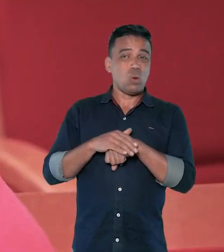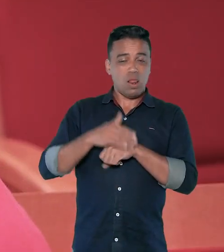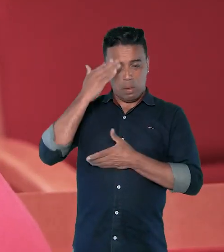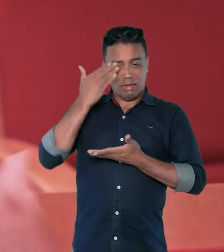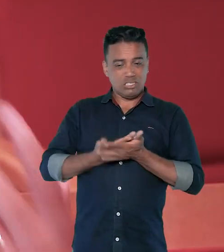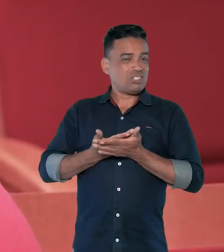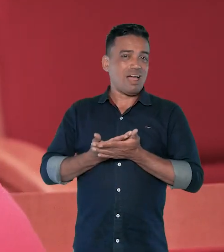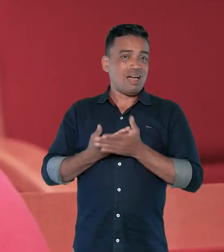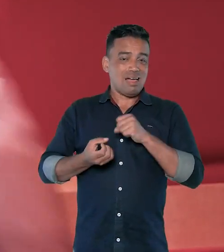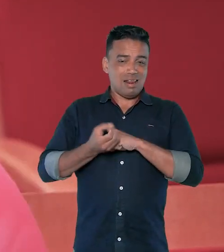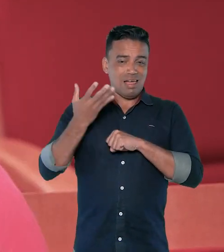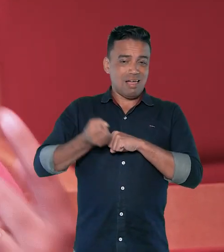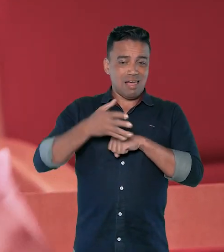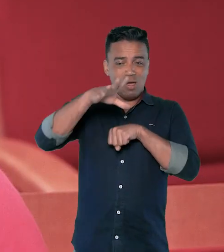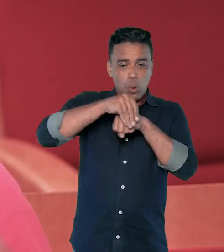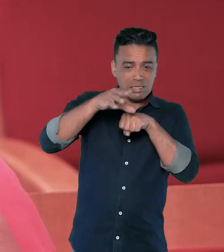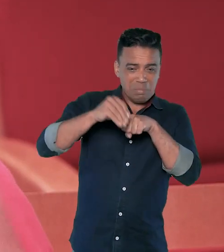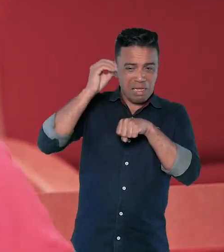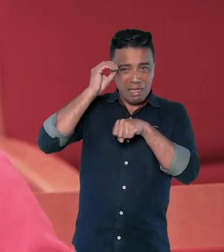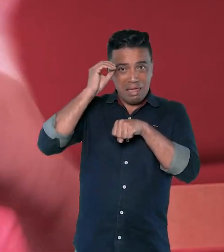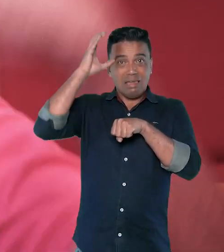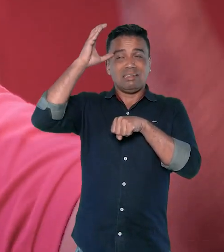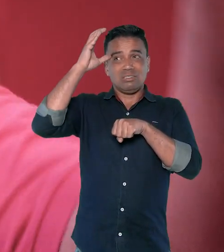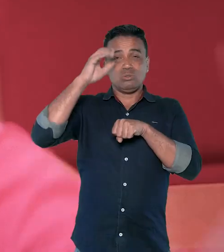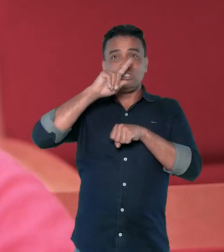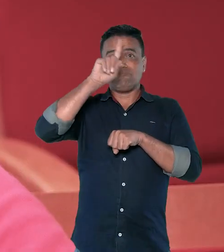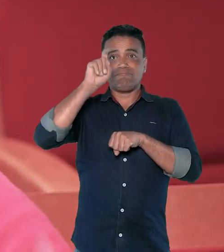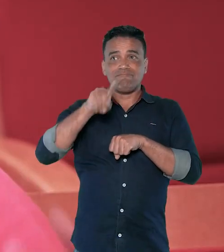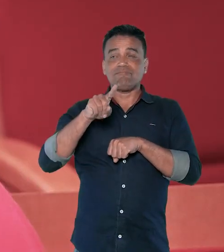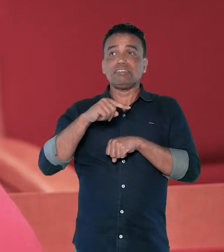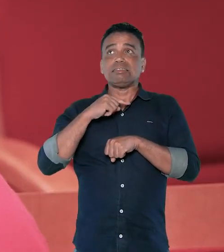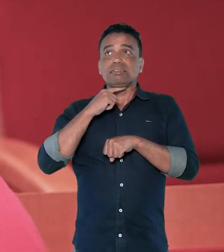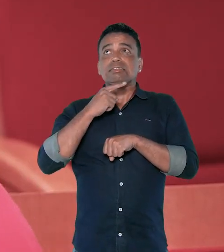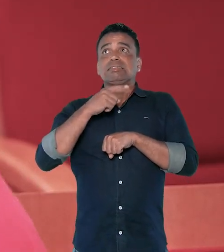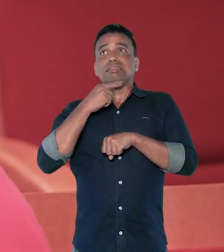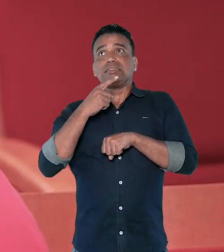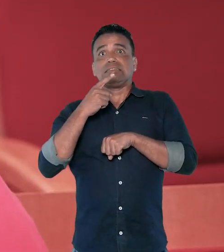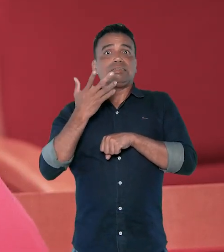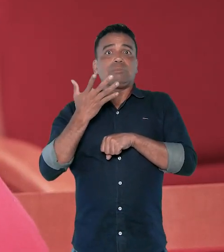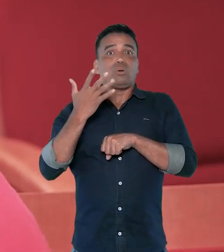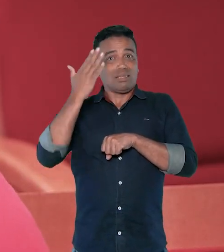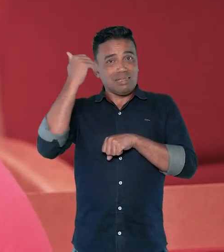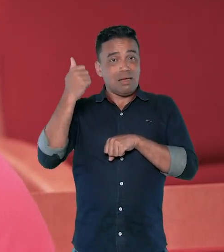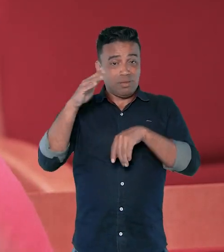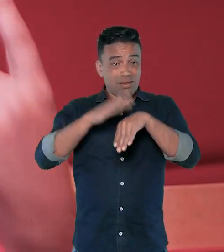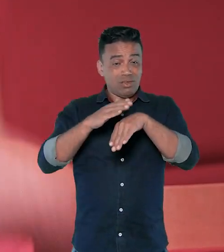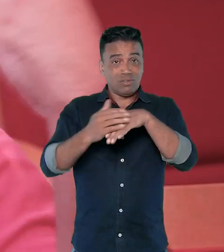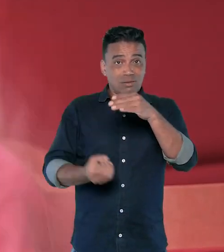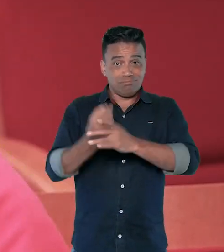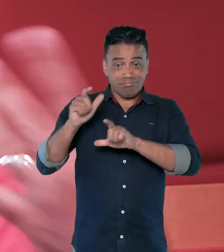própria produção, de questionar, de colocar uma régua muito alta acima daquilo que você faz, porque você sabe que